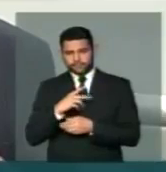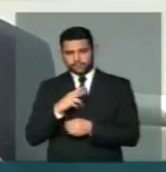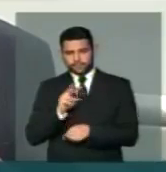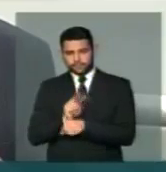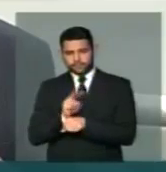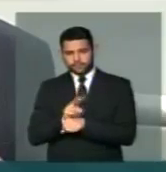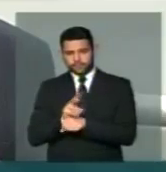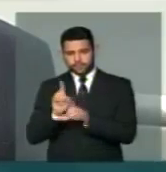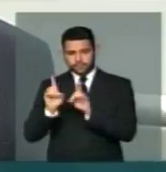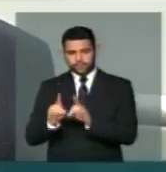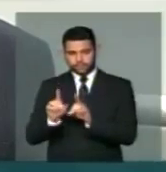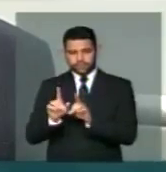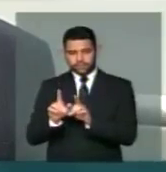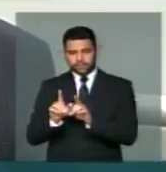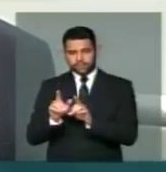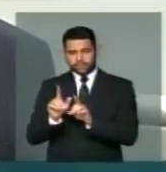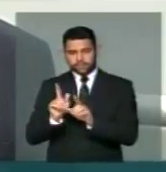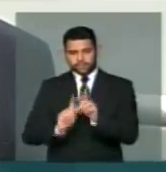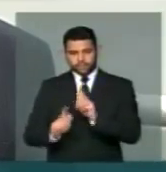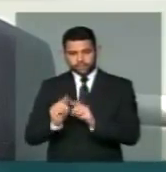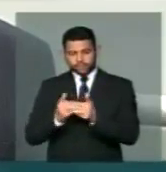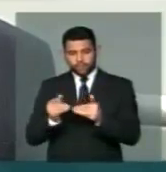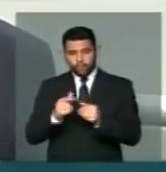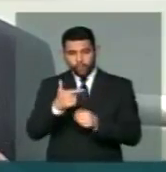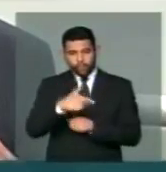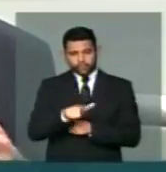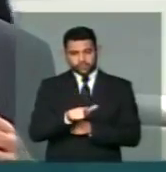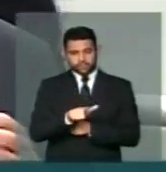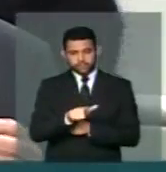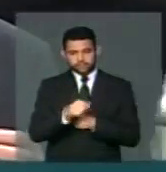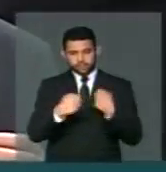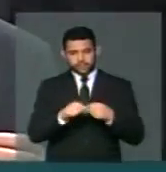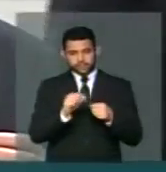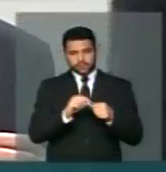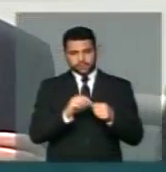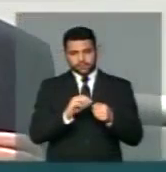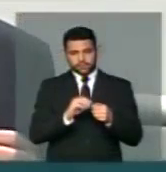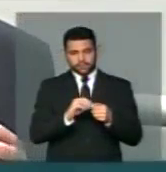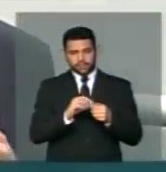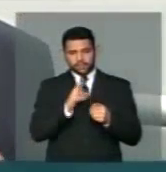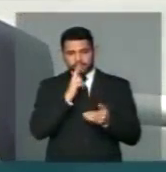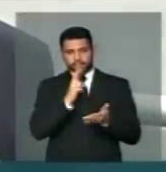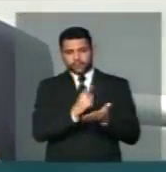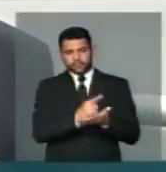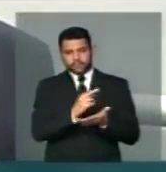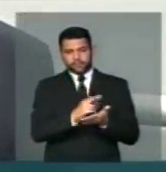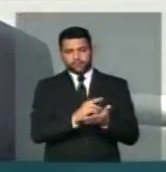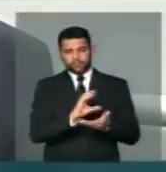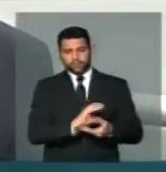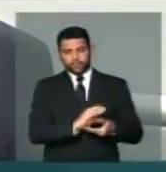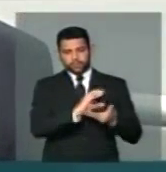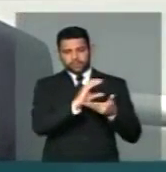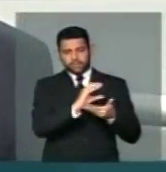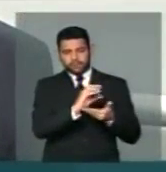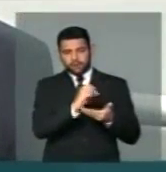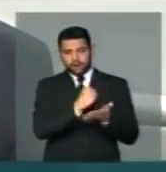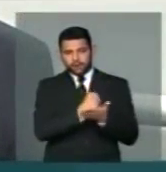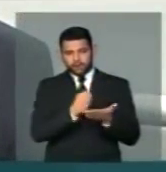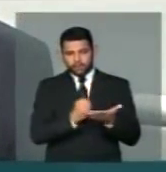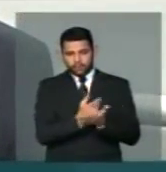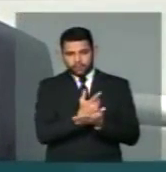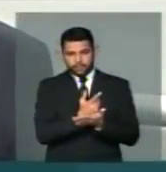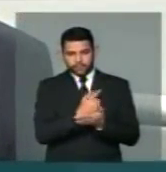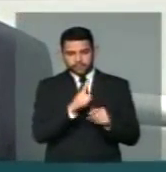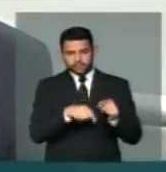diretoria executiva. Outros exigem parecer do conselho. Então, por exemplo, aquisição